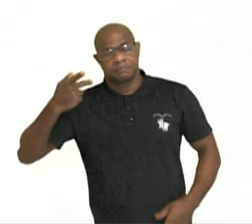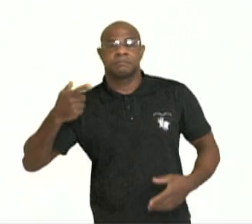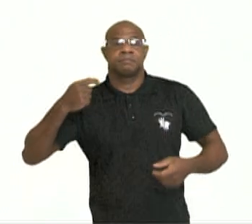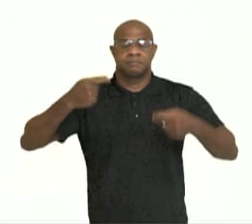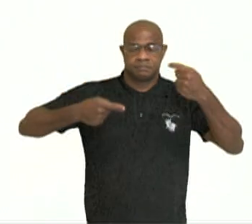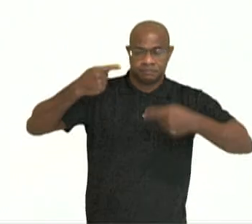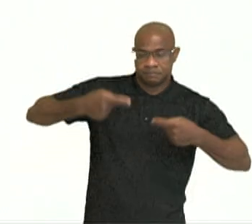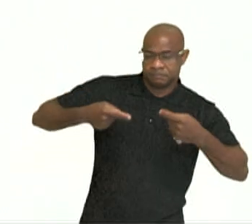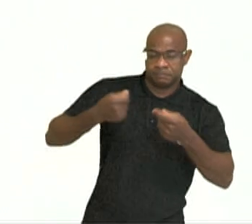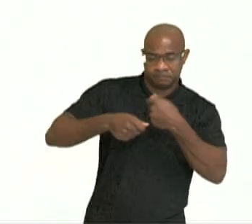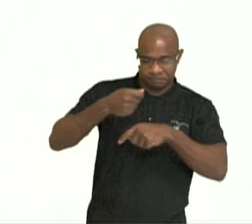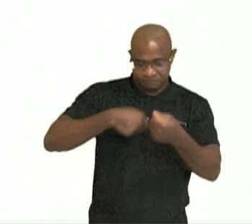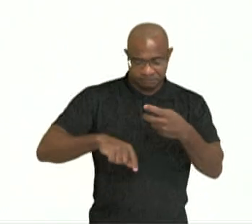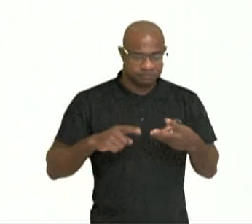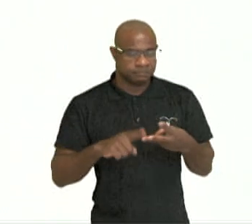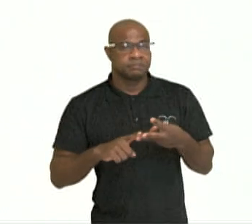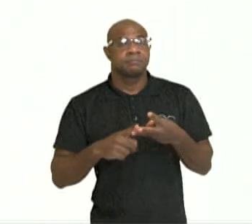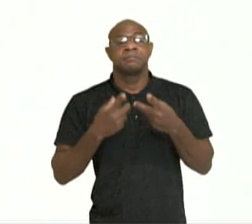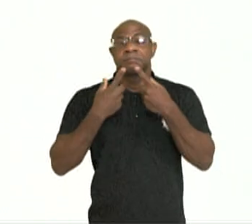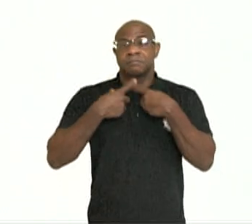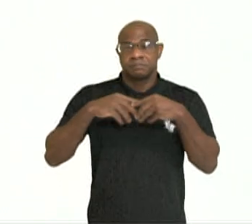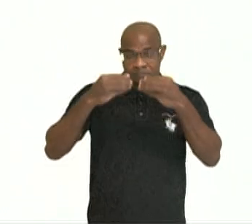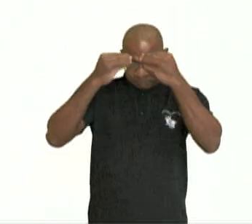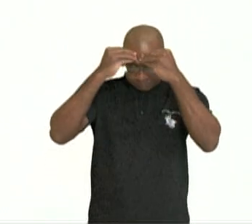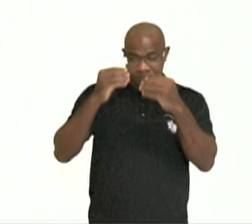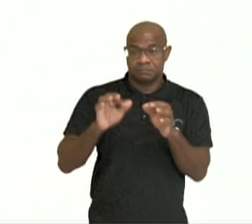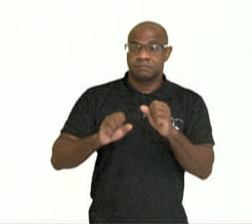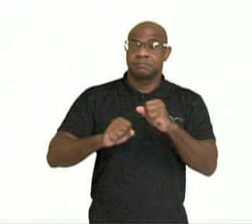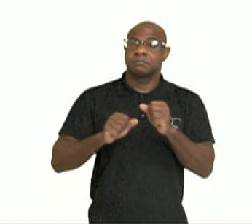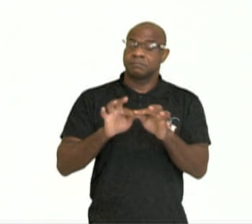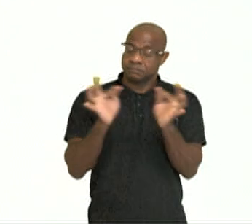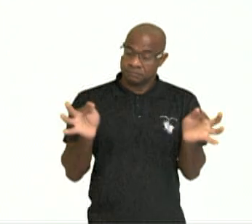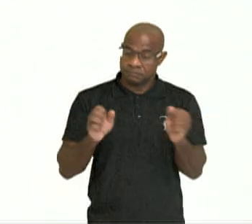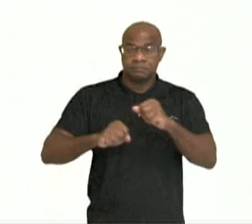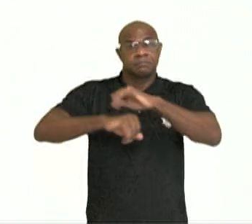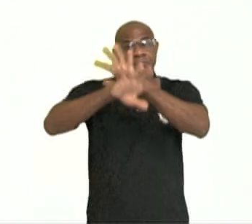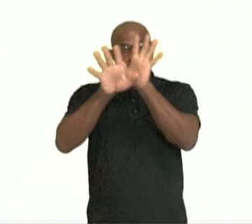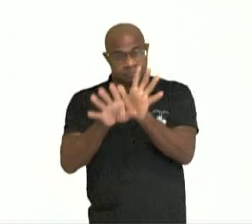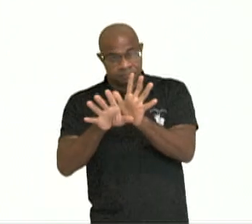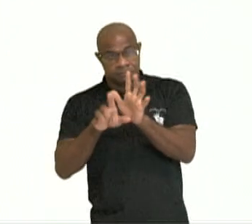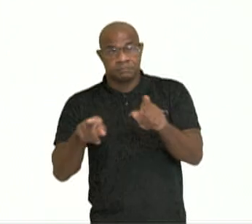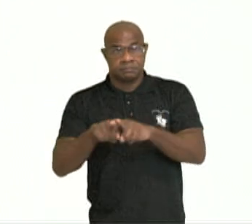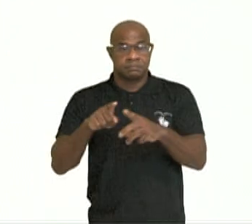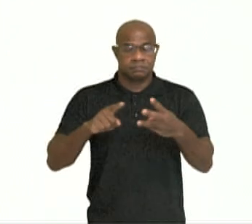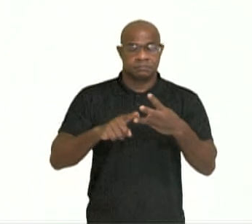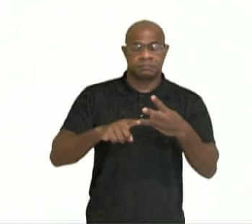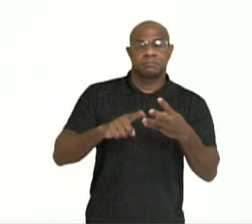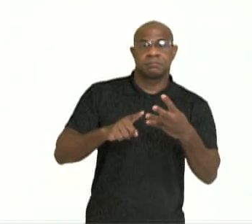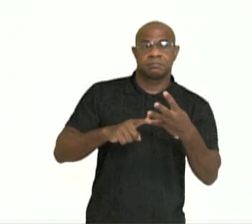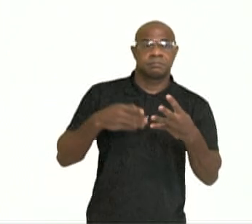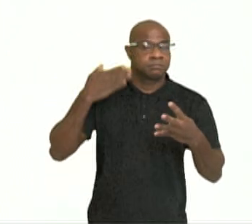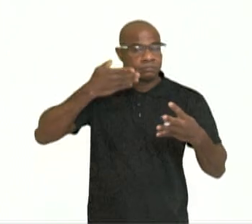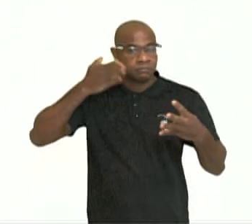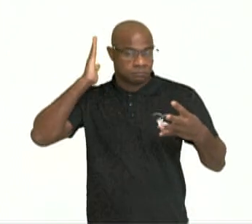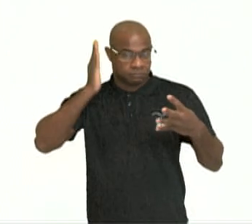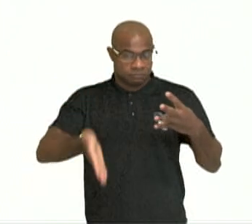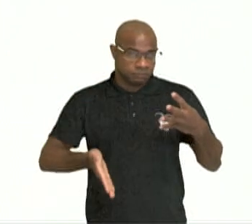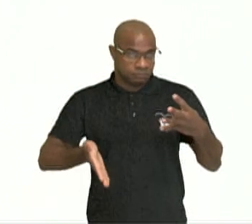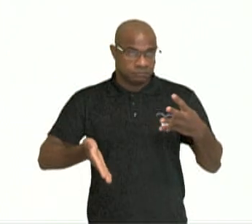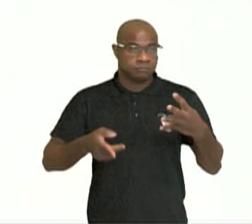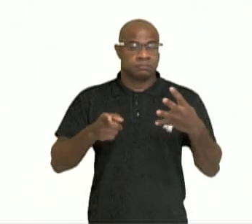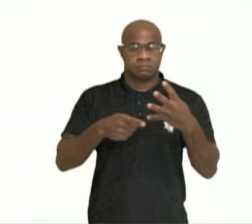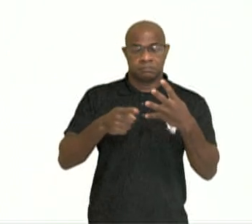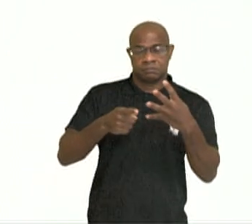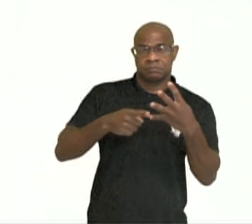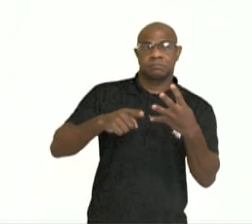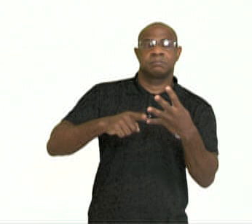para reportagem, linguagem simples, clara e dinâmica, discurso direto e indireto, né? Vamos